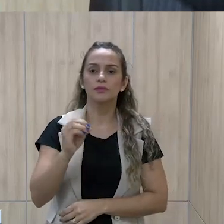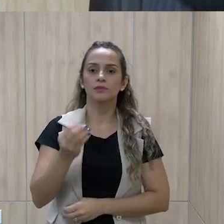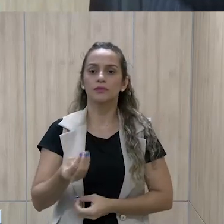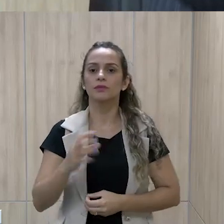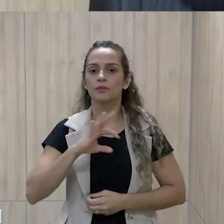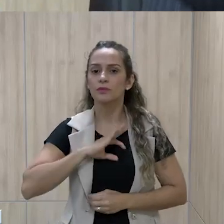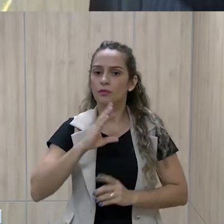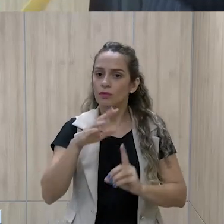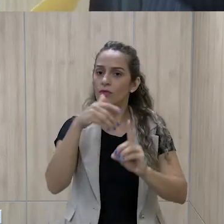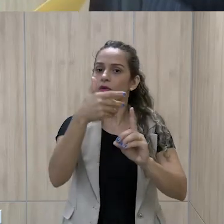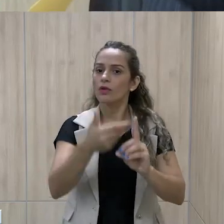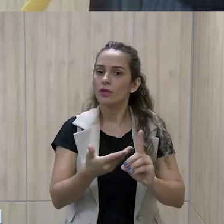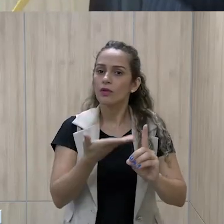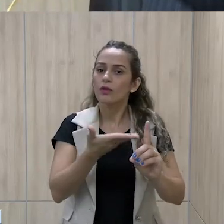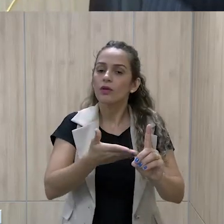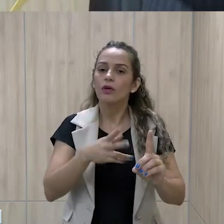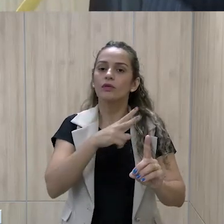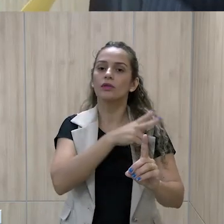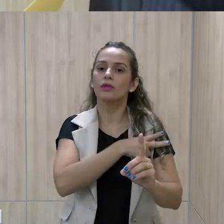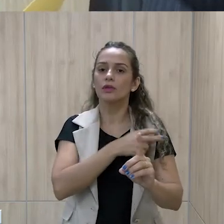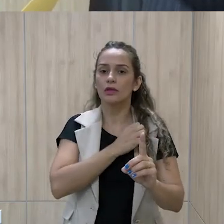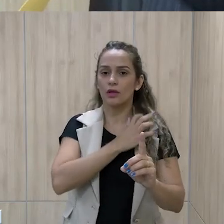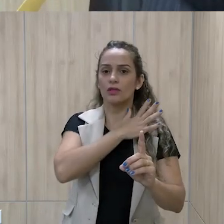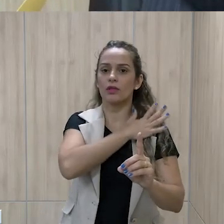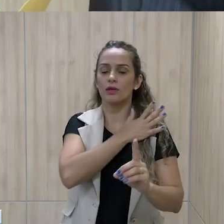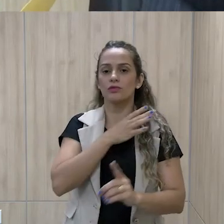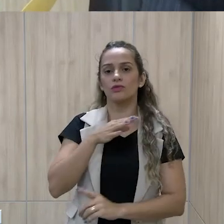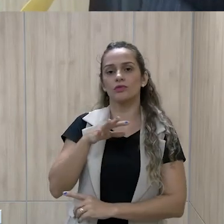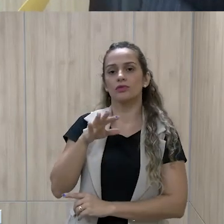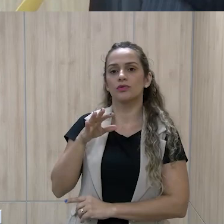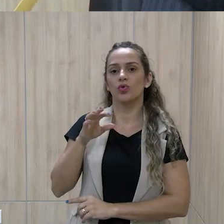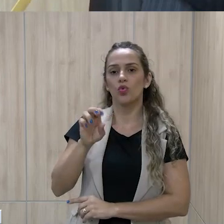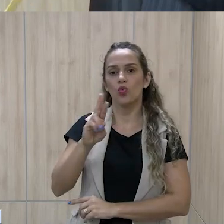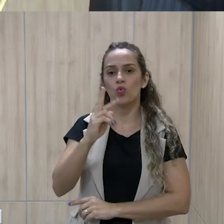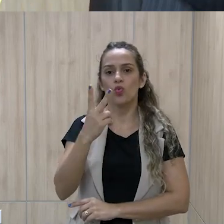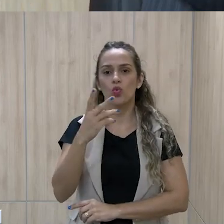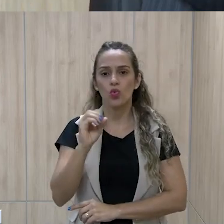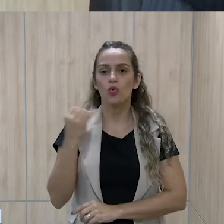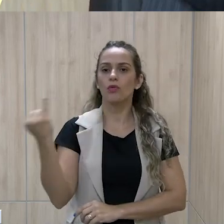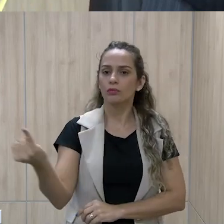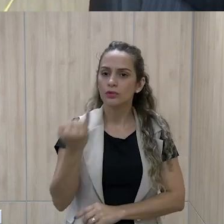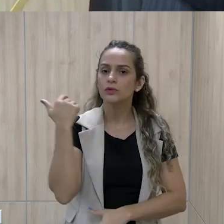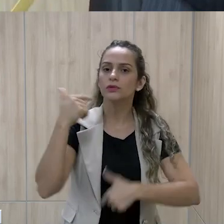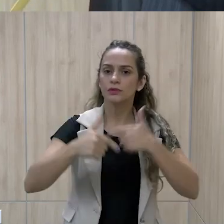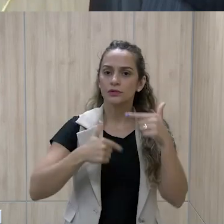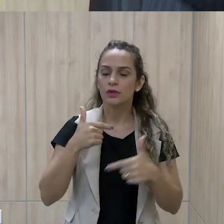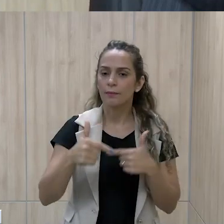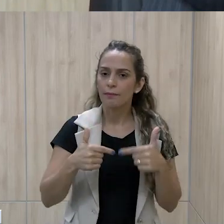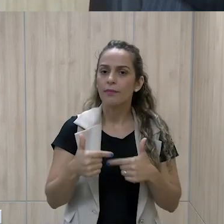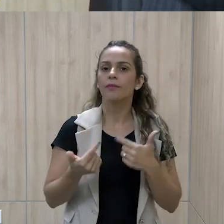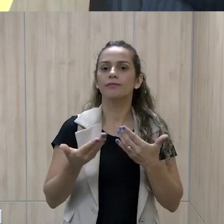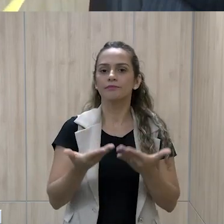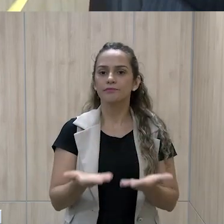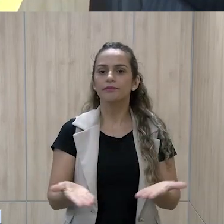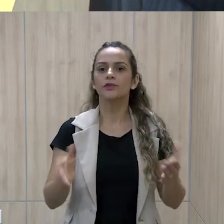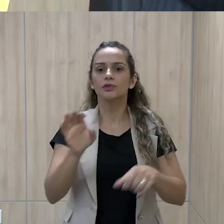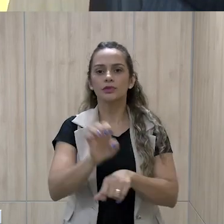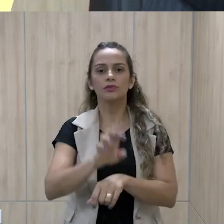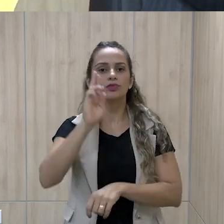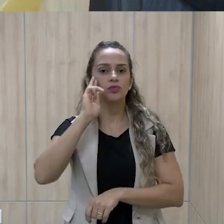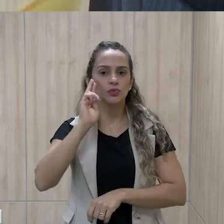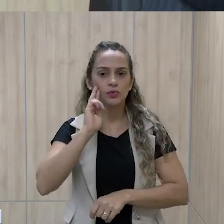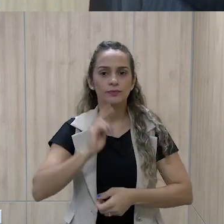240 concede a medalha do método legislativo altenente Coronel Hugo Rodrigo Teixeira de Holanda e reconhecimentos relevantes